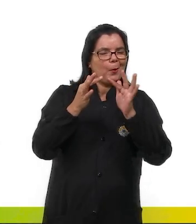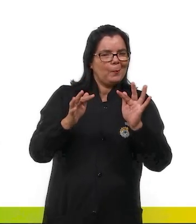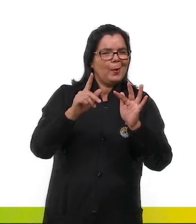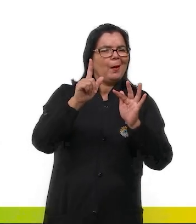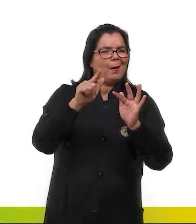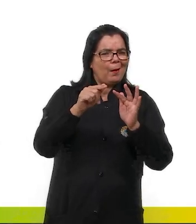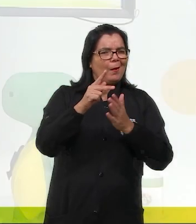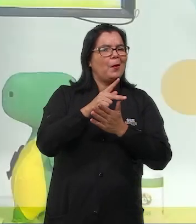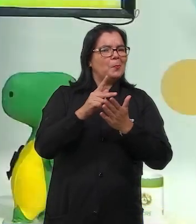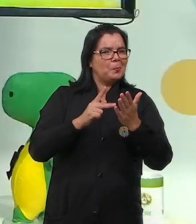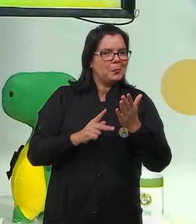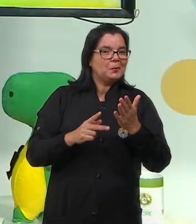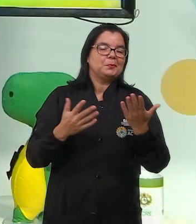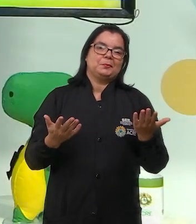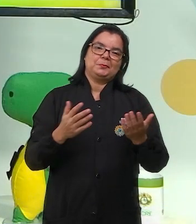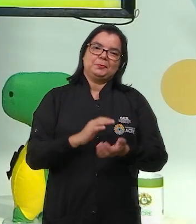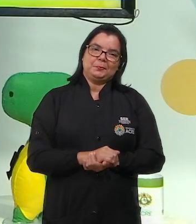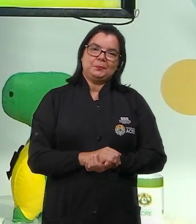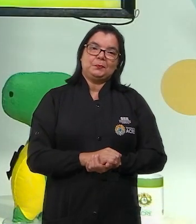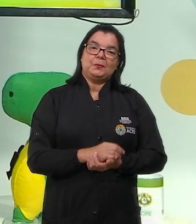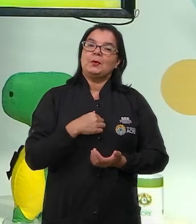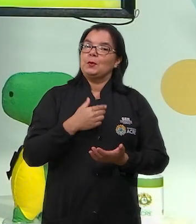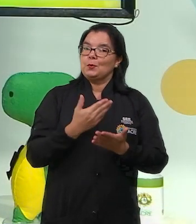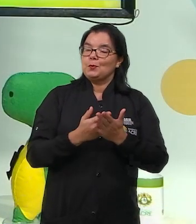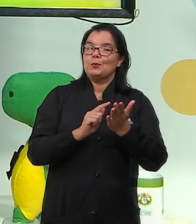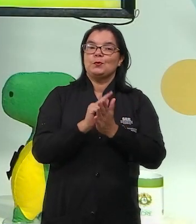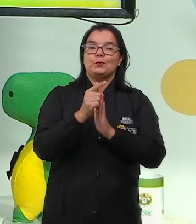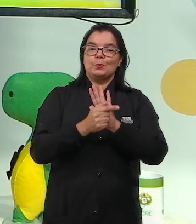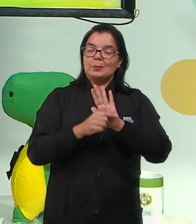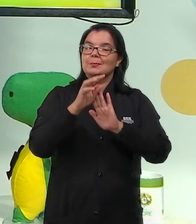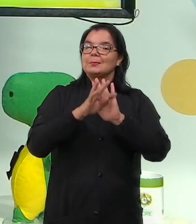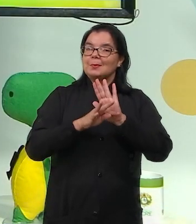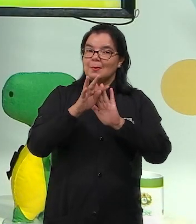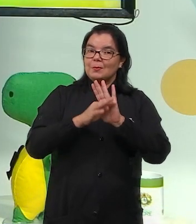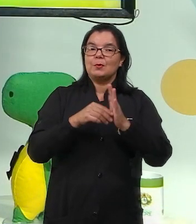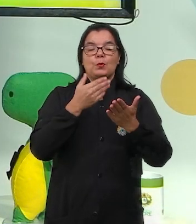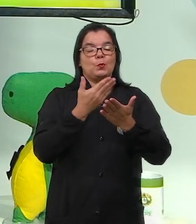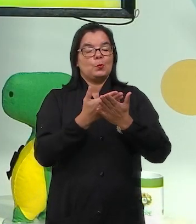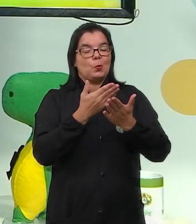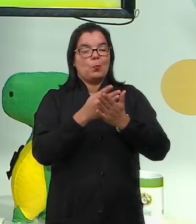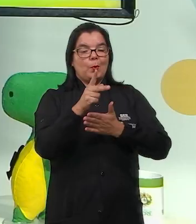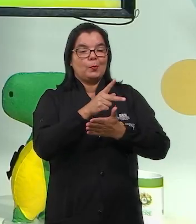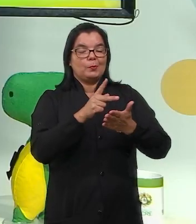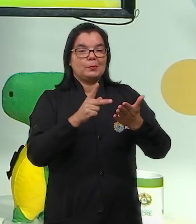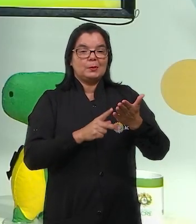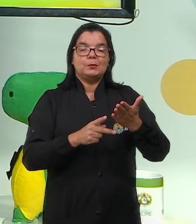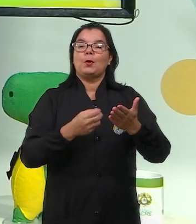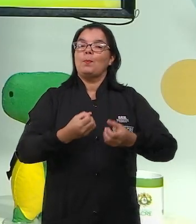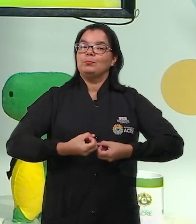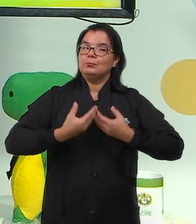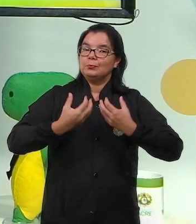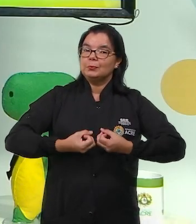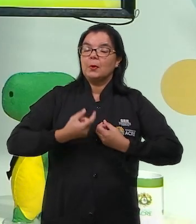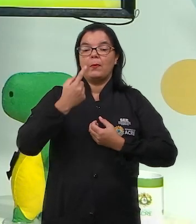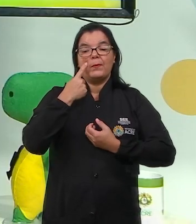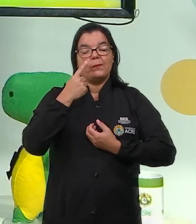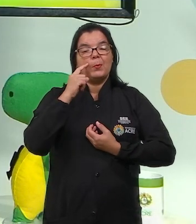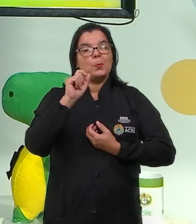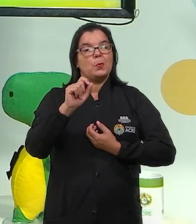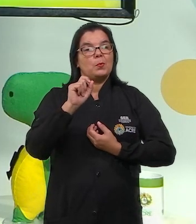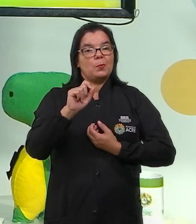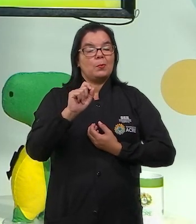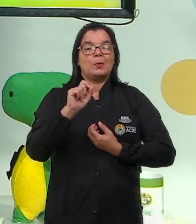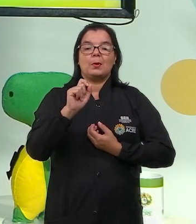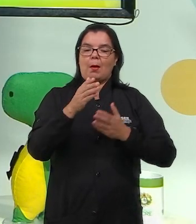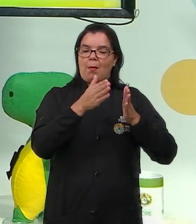é considerado um poema? Olha só, quando nós estudamos os gêneros textuais, nós estudamos o poema, poesia, nós observamos lá